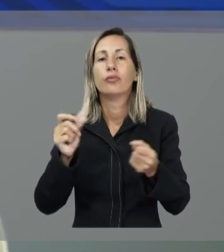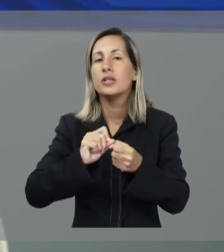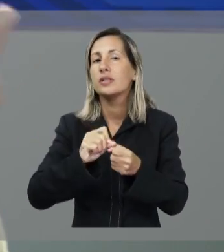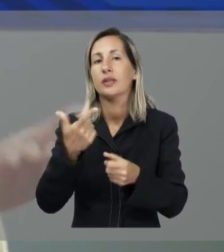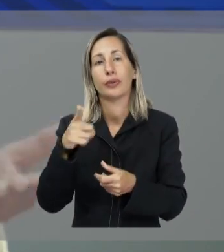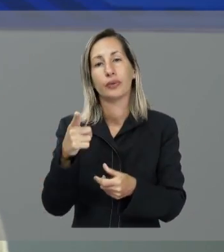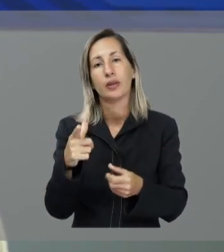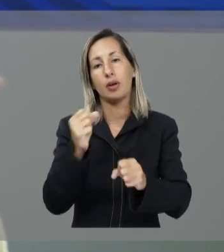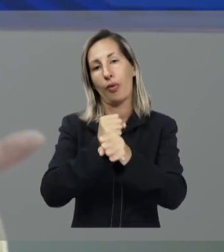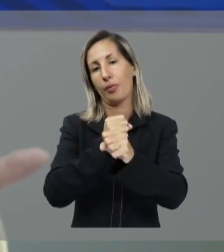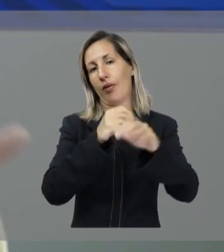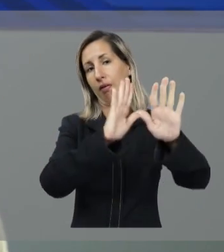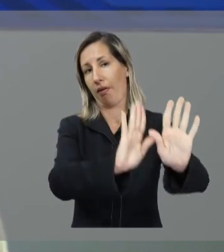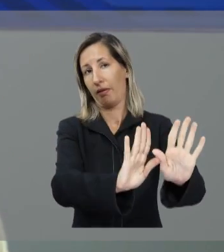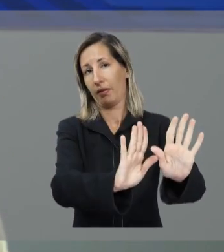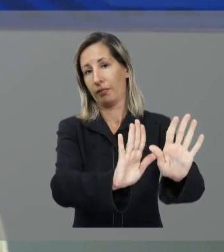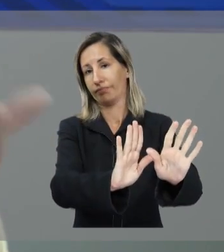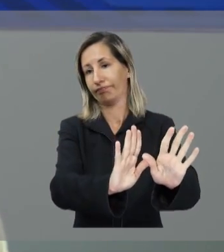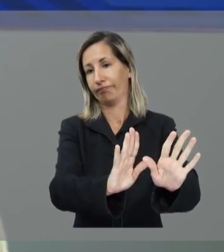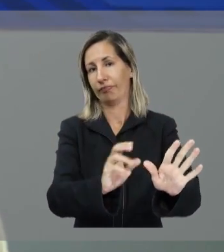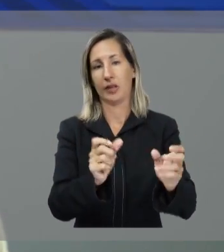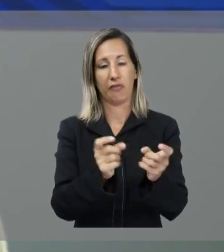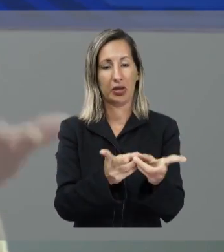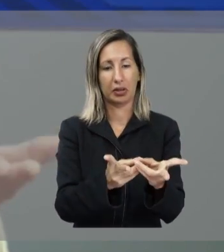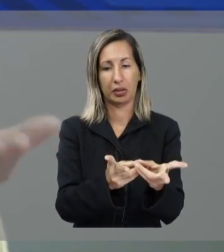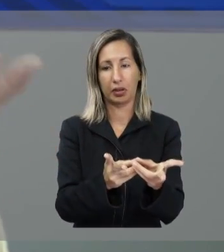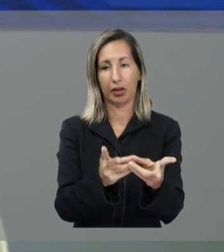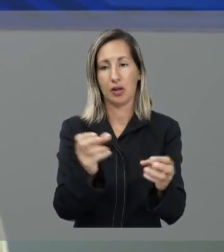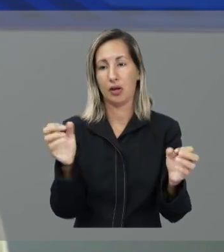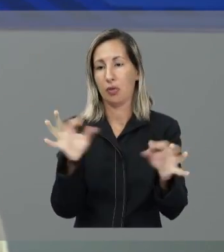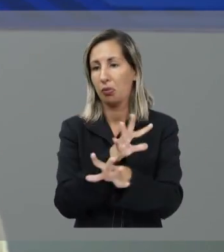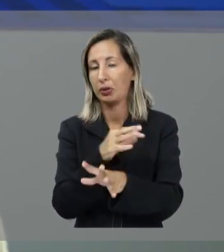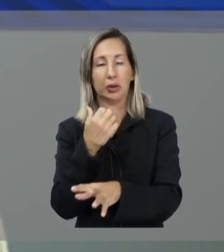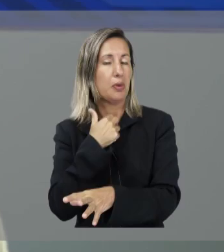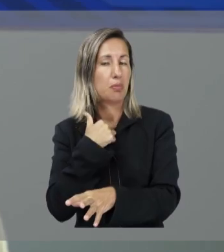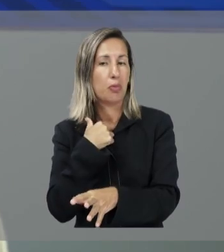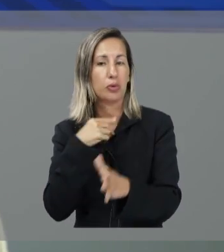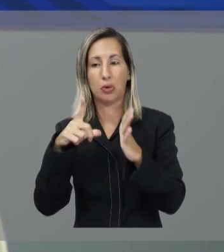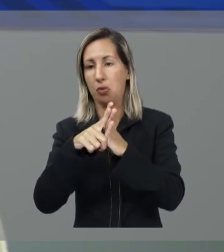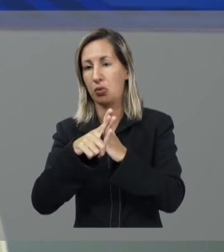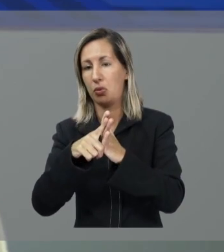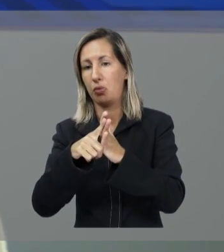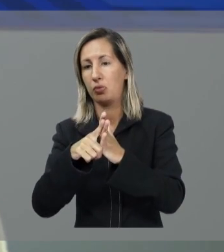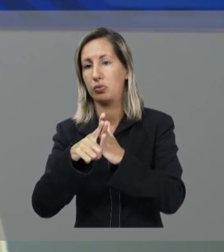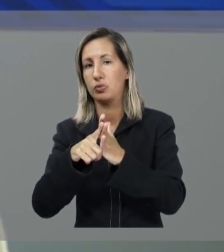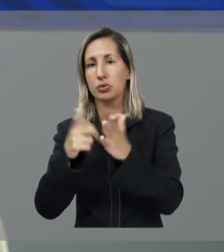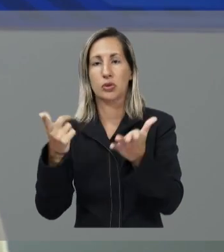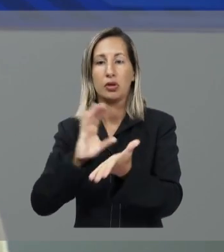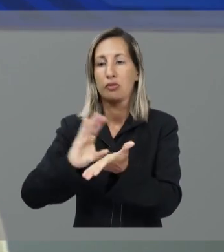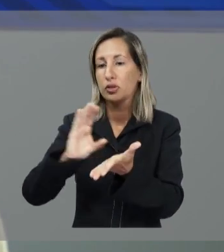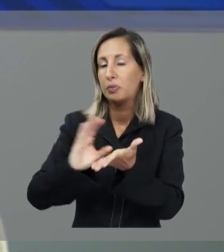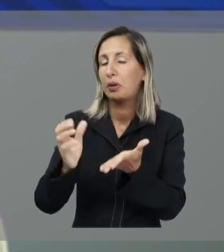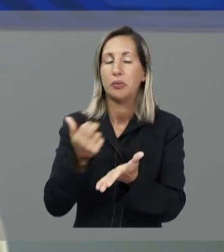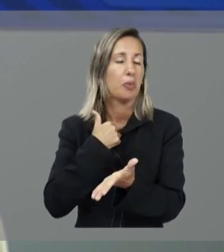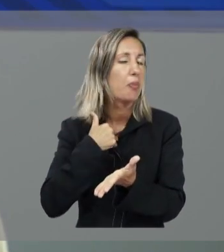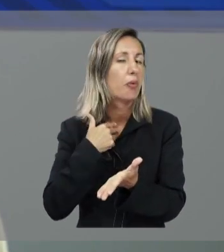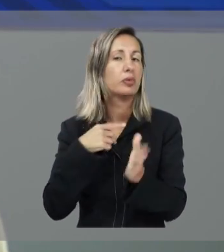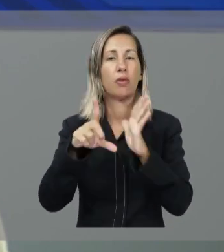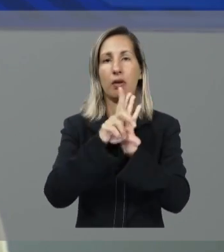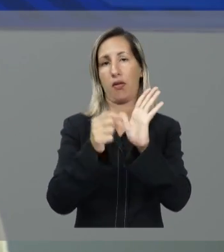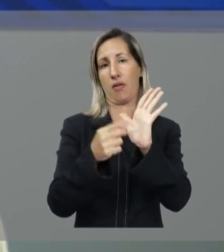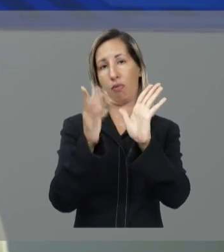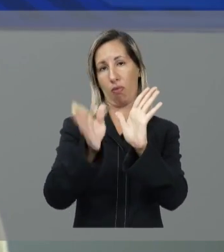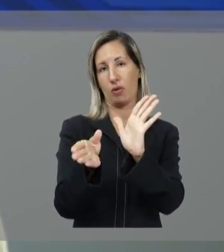E aquela obra fica lá parada, você não pode vender, não pode concluir. Se é uma obra de comércio, você não pode empreender. Então, com essa nossa